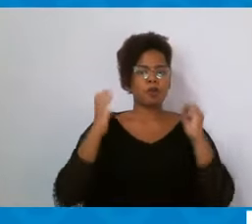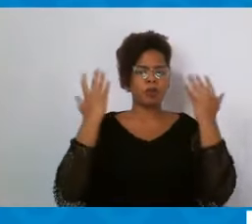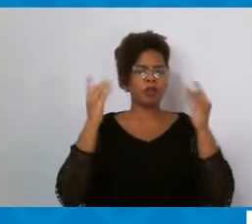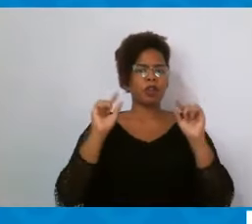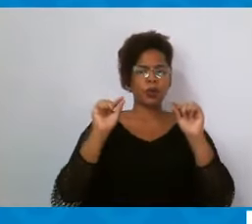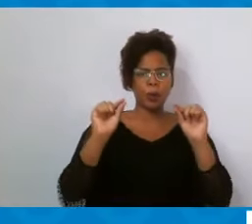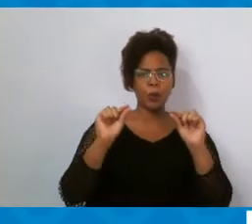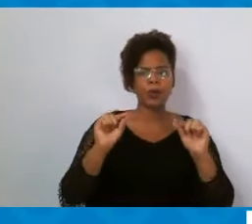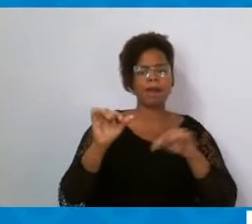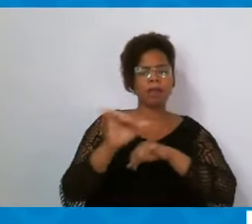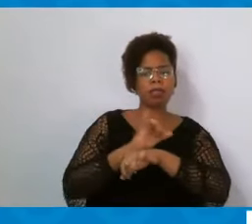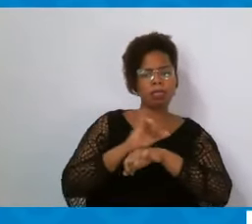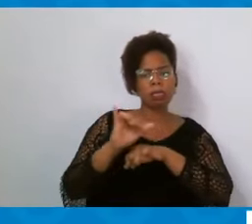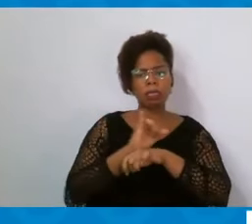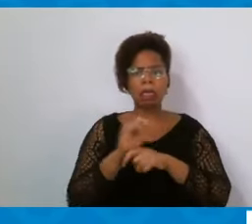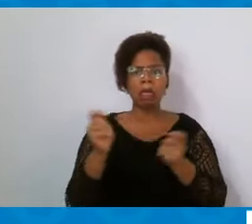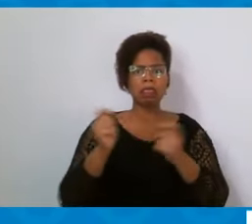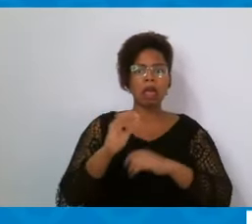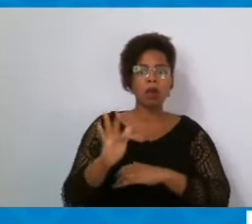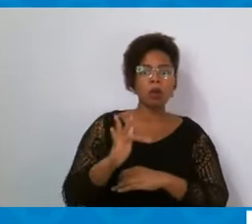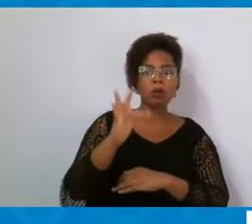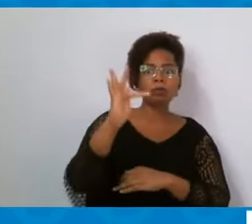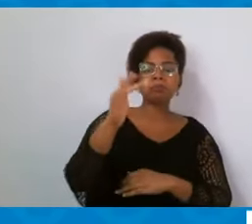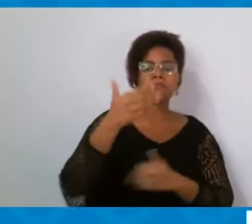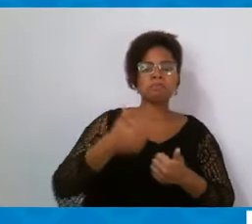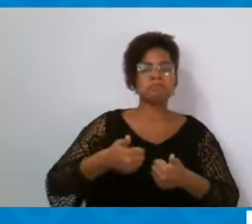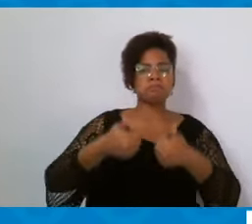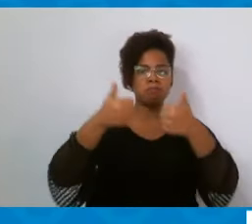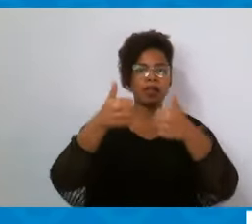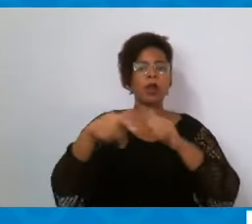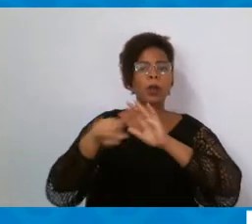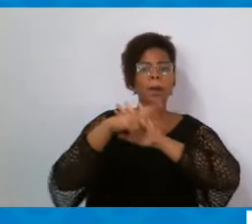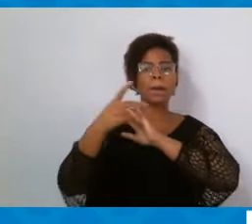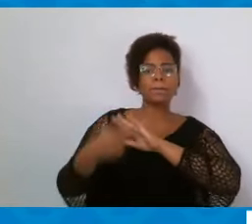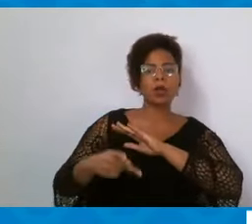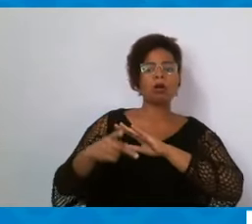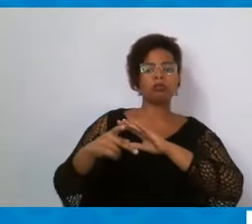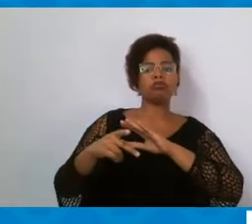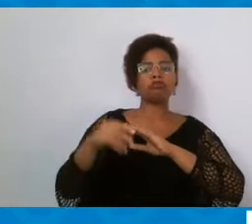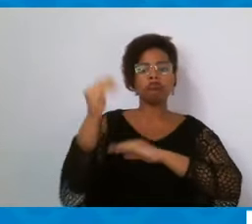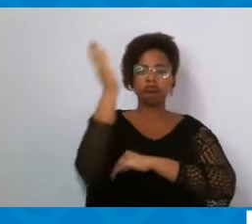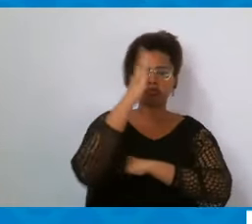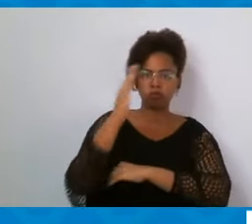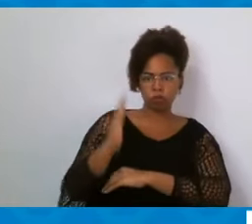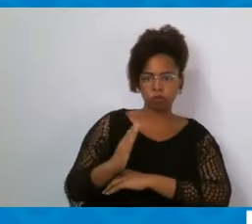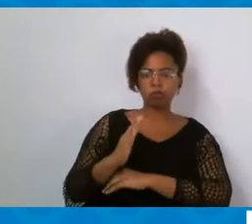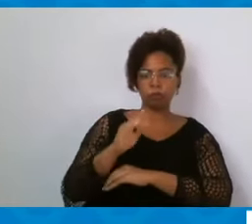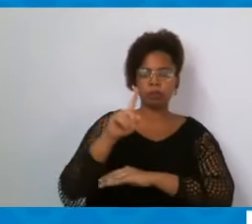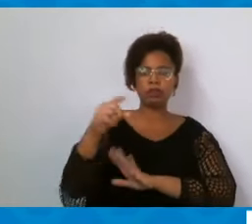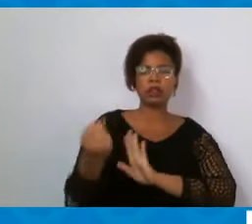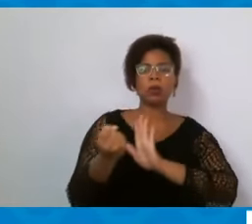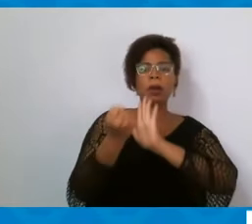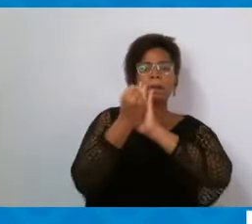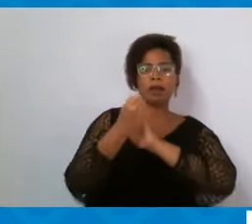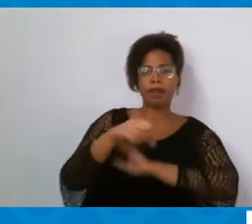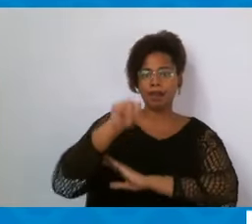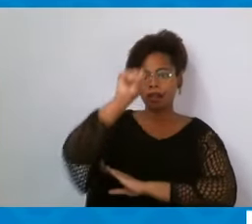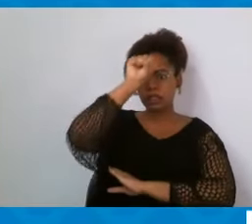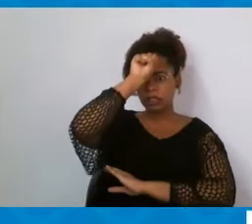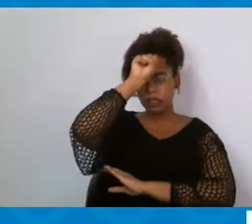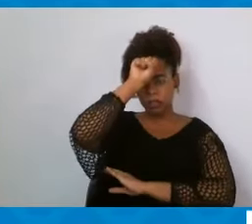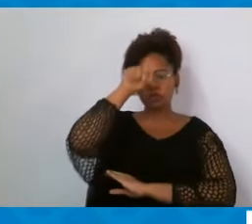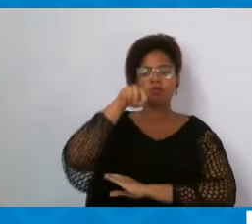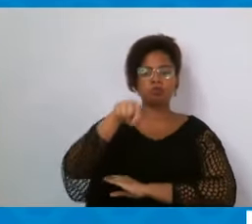Amanhã, que é a versão brasileira da iniciativa global da Samsung Solve for Tomorrow,